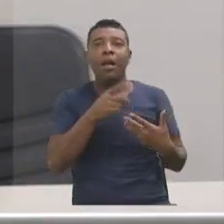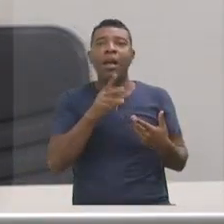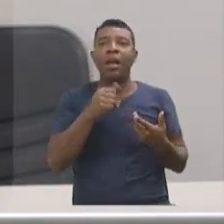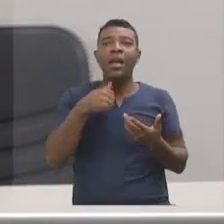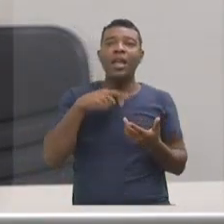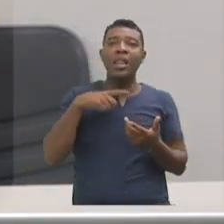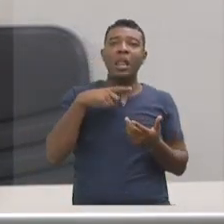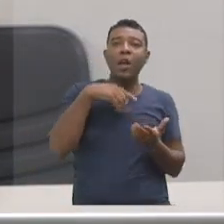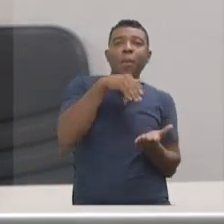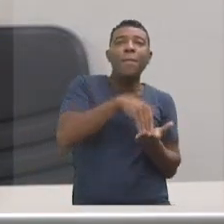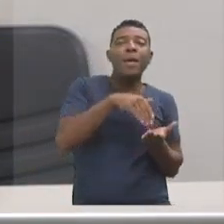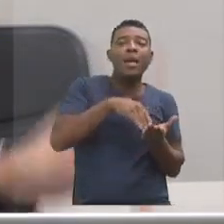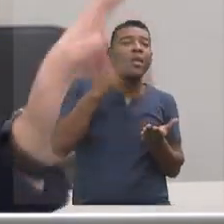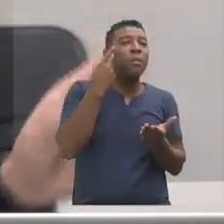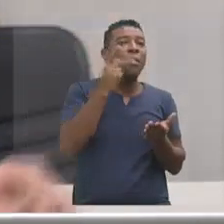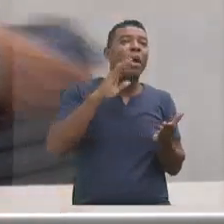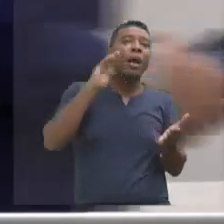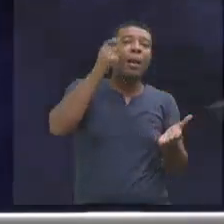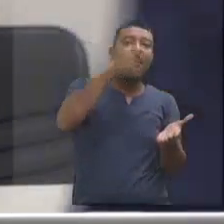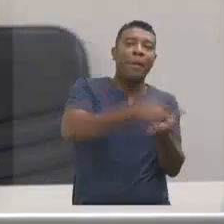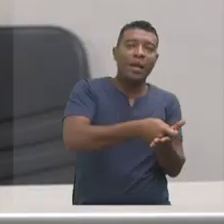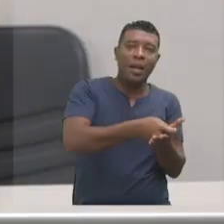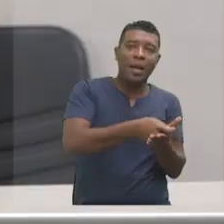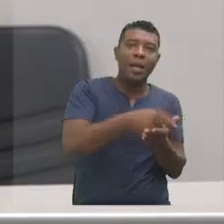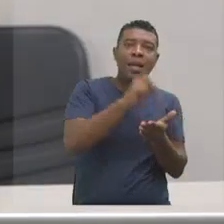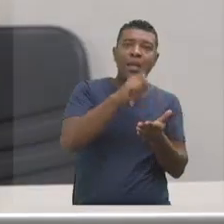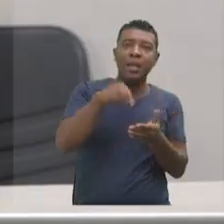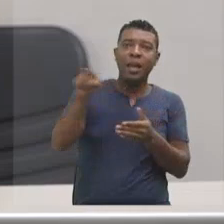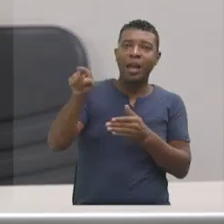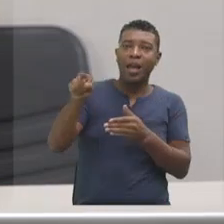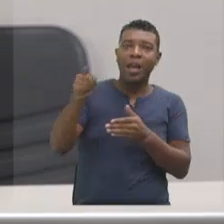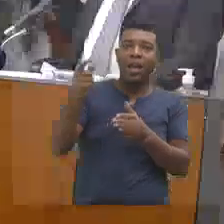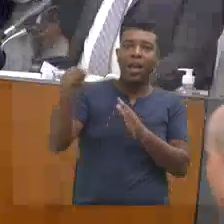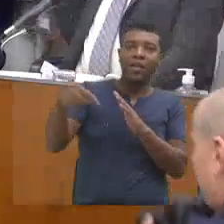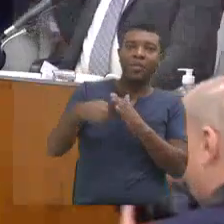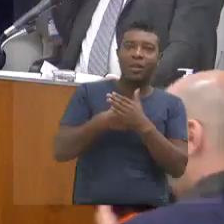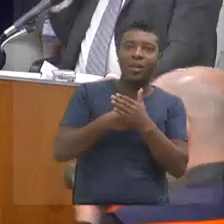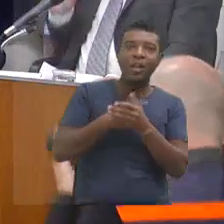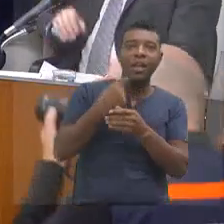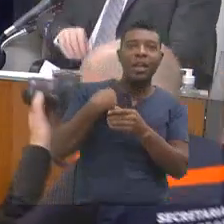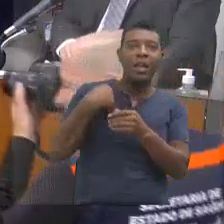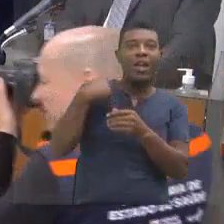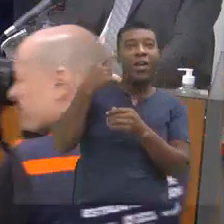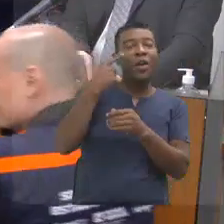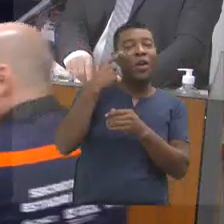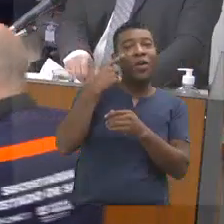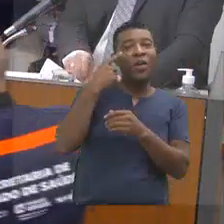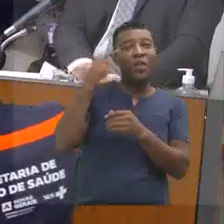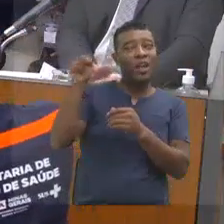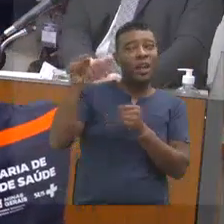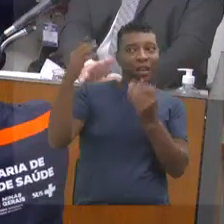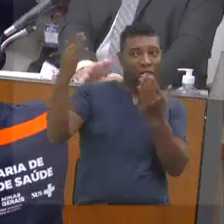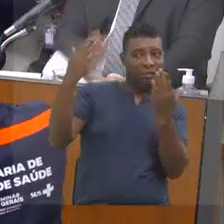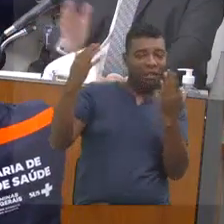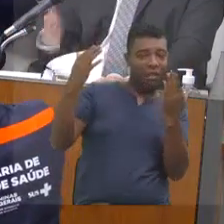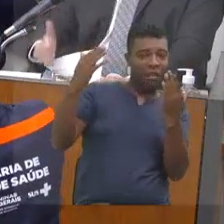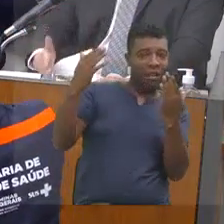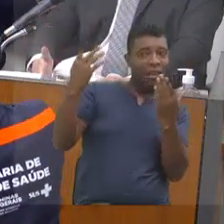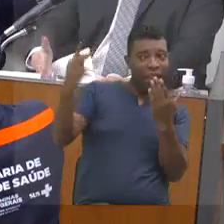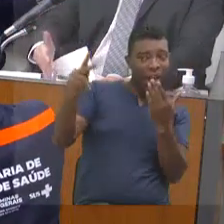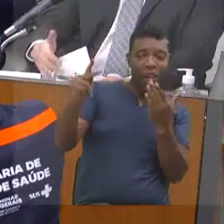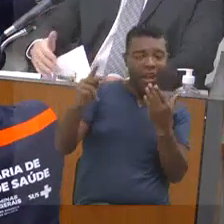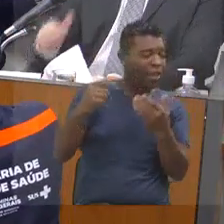diante do que for pactuado dentro da política que é a cara que o Arlen já fez para mim que eu vi que era desconfiança dele Confiança dos Municípios